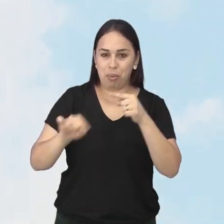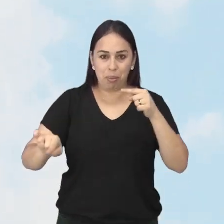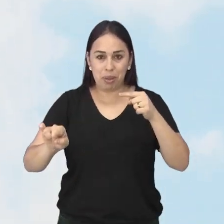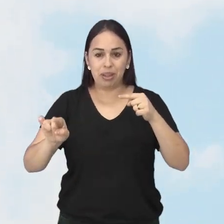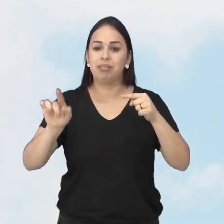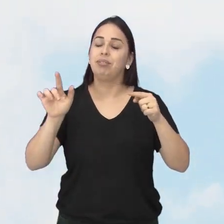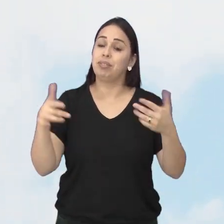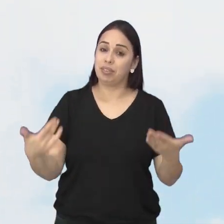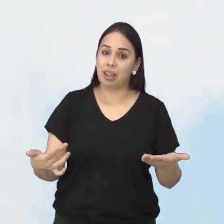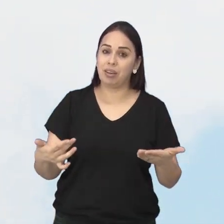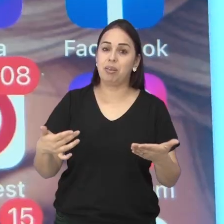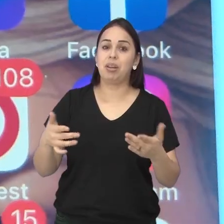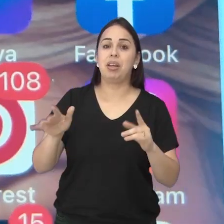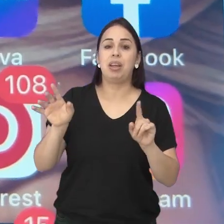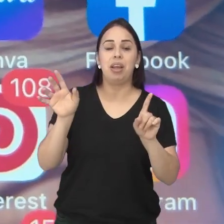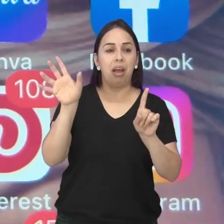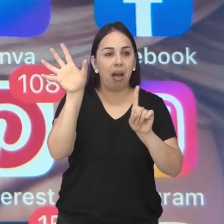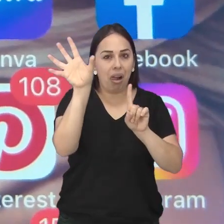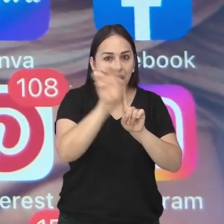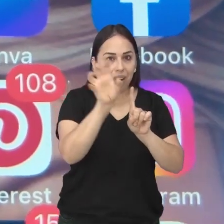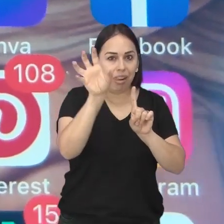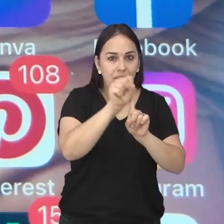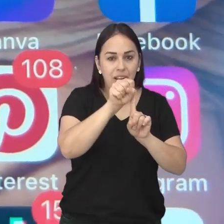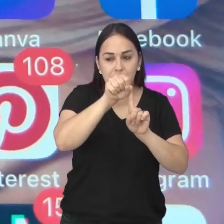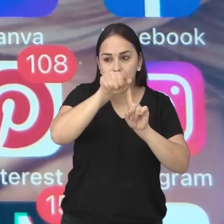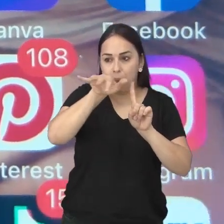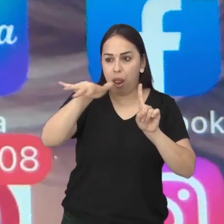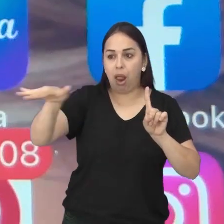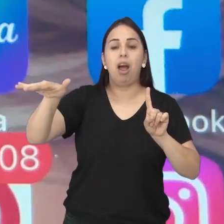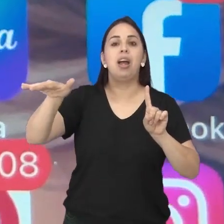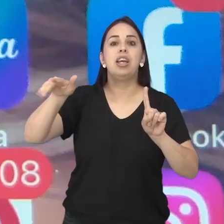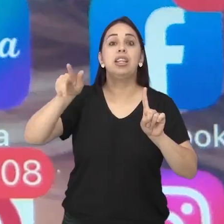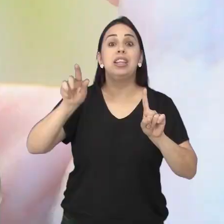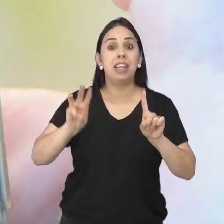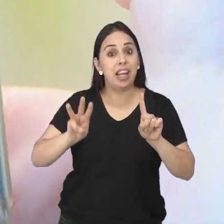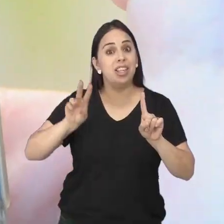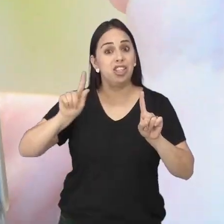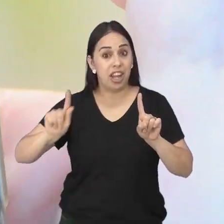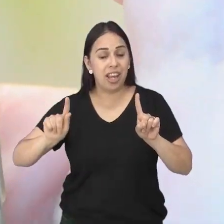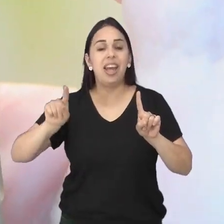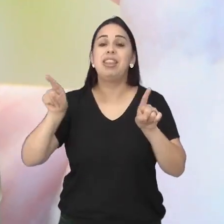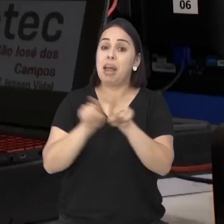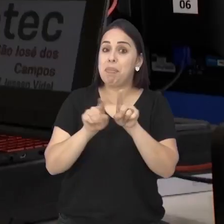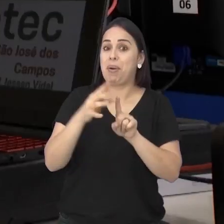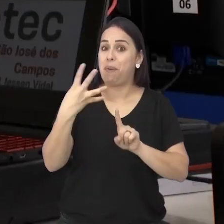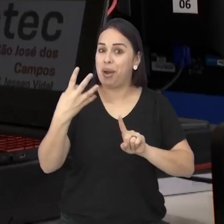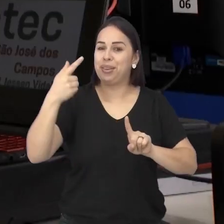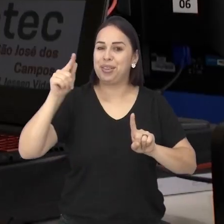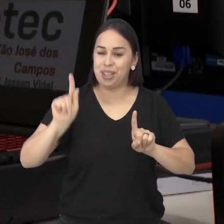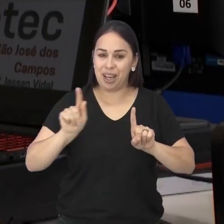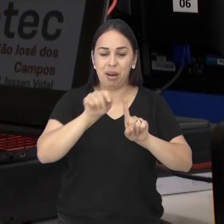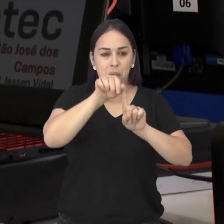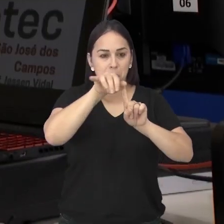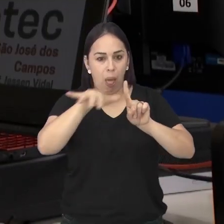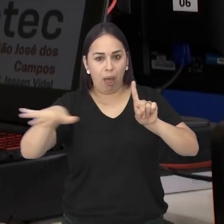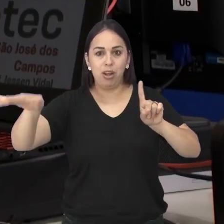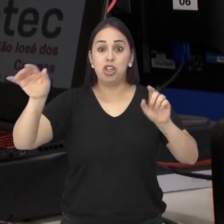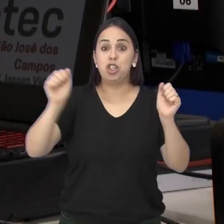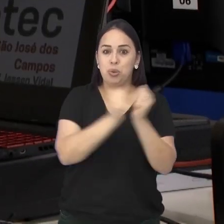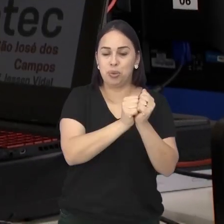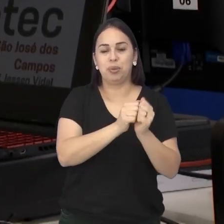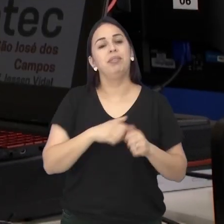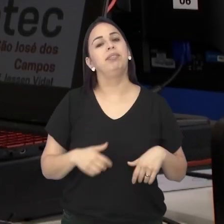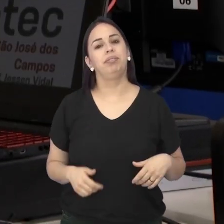que a infraestrutura criada também aumenta a potência de sinais 3G e 4G. Muito mais